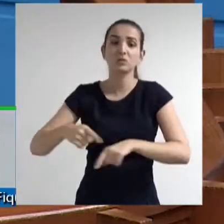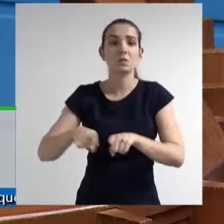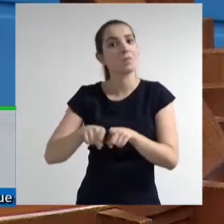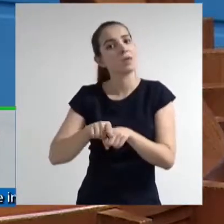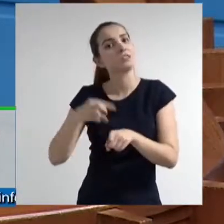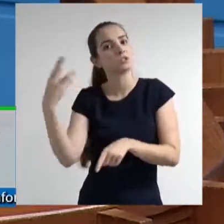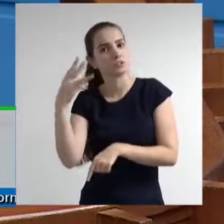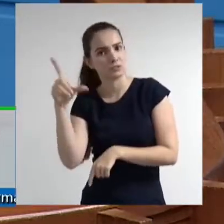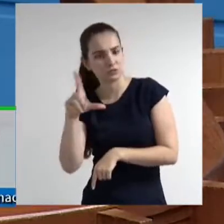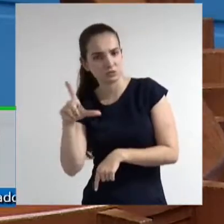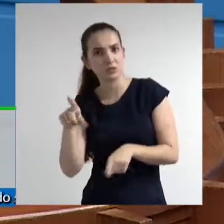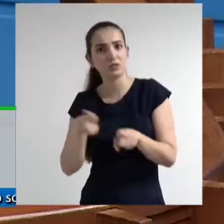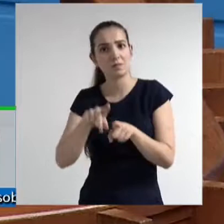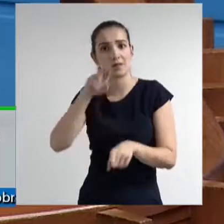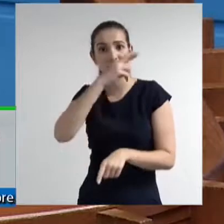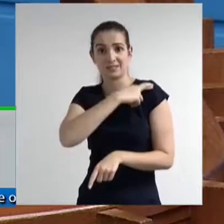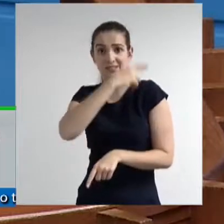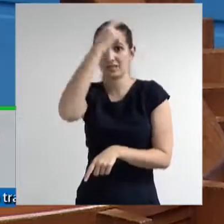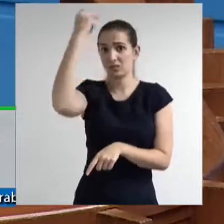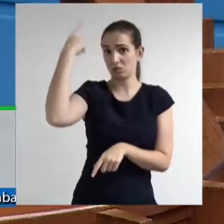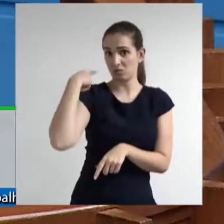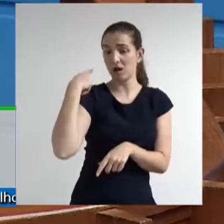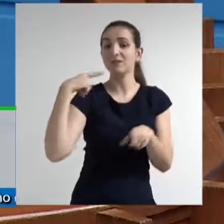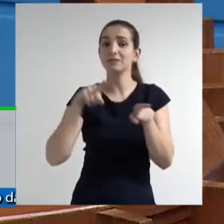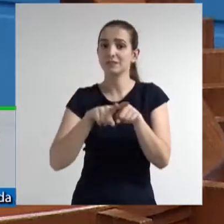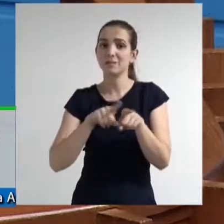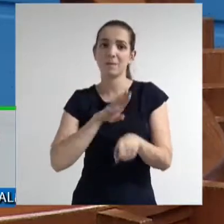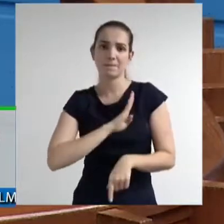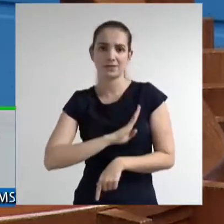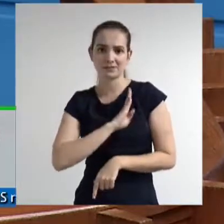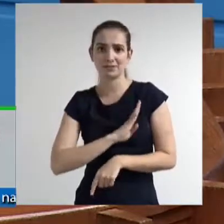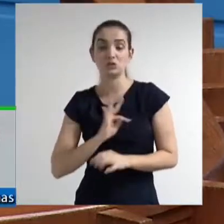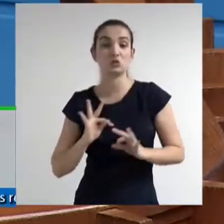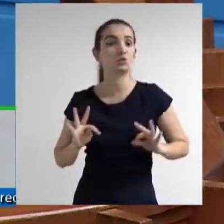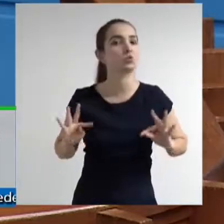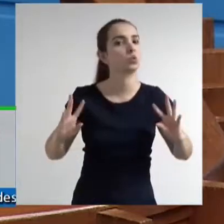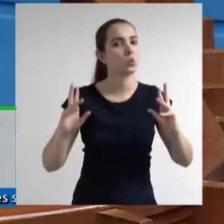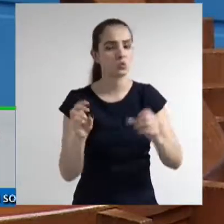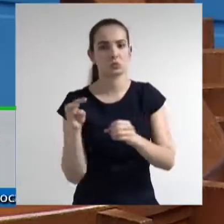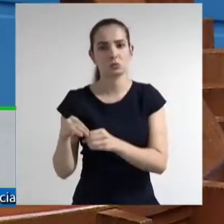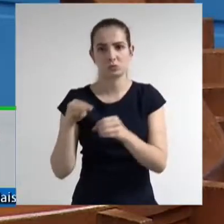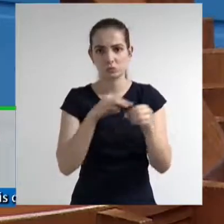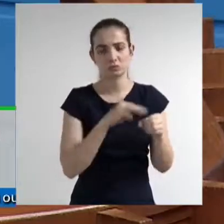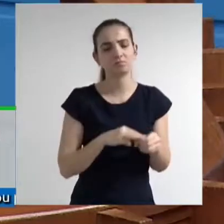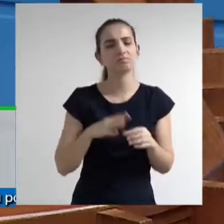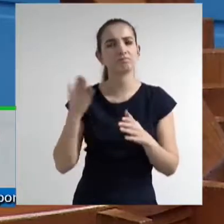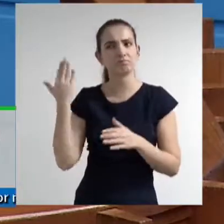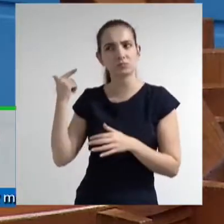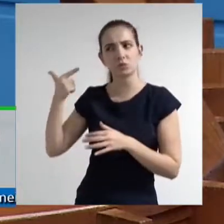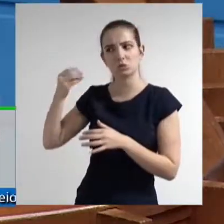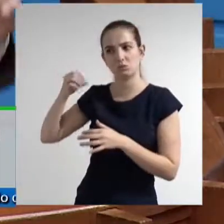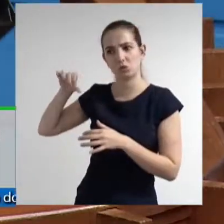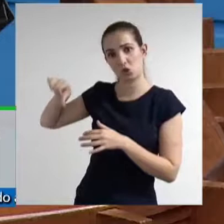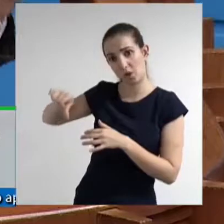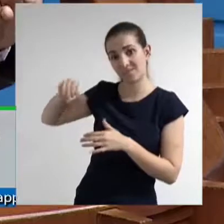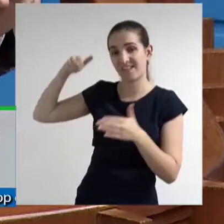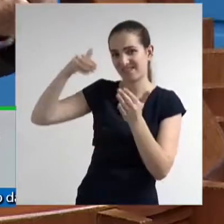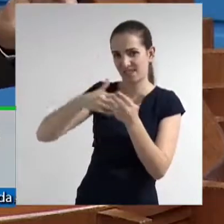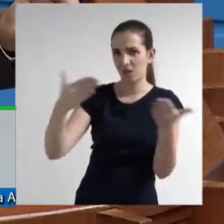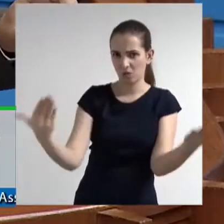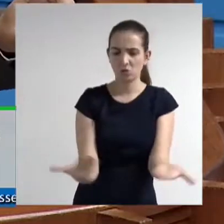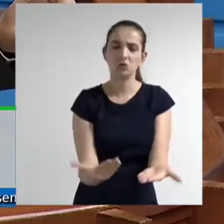Três Lagoas, de Santa Rita do Pardo e de Brasilândia. Todos esses municípios. De 2009 para cá, quando foi